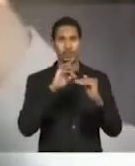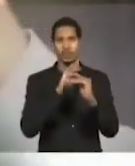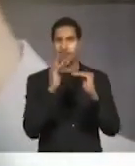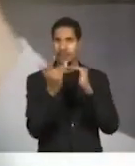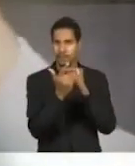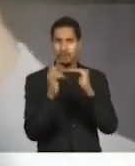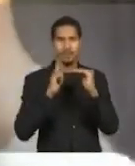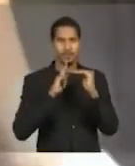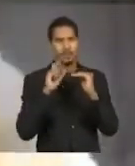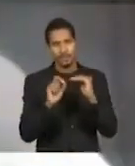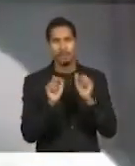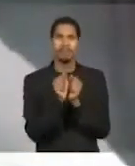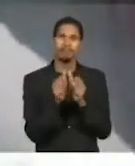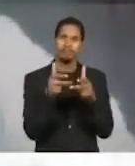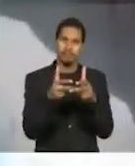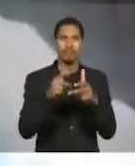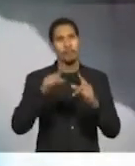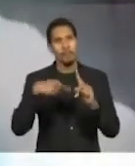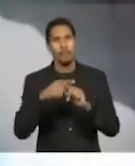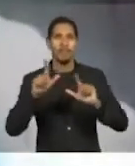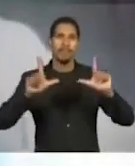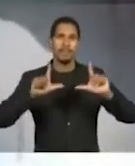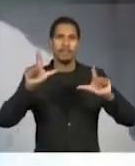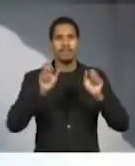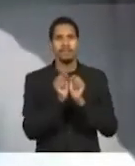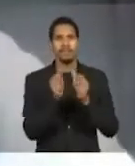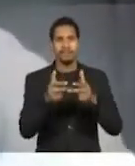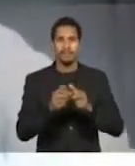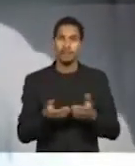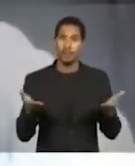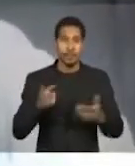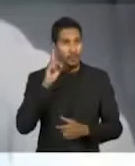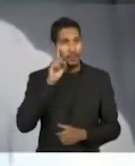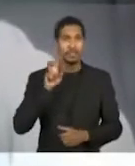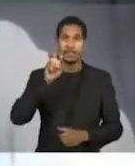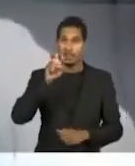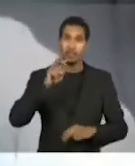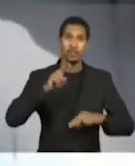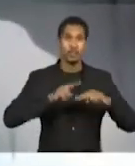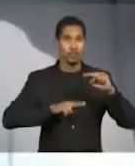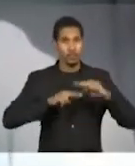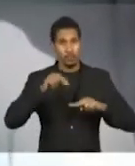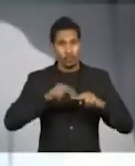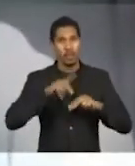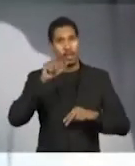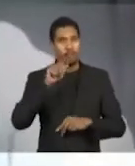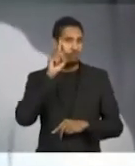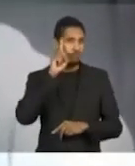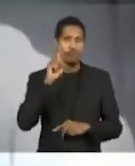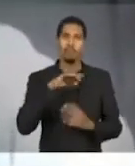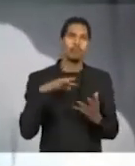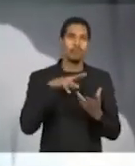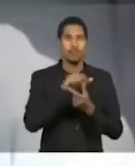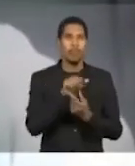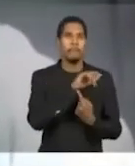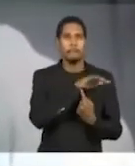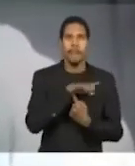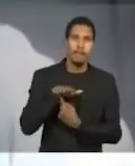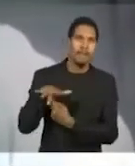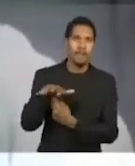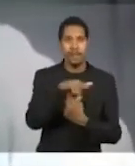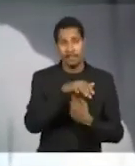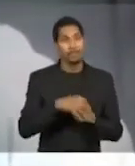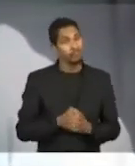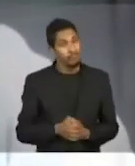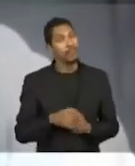da Câmara e da TV Câmara, hoje, dia 5 de junho, é o Dia Mundial do Meio Ambiente, comemorado no mundo inteiro, o